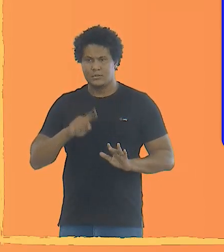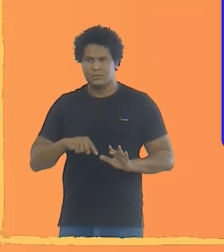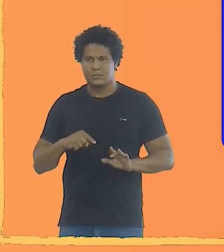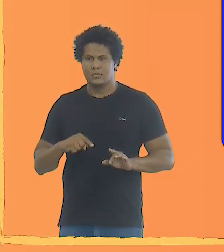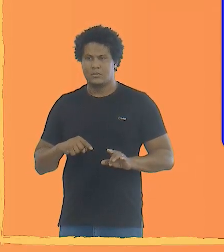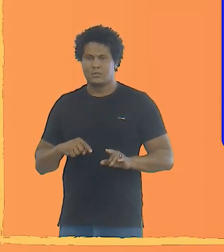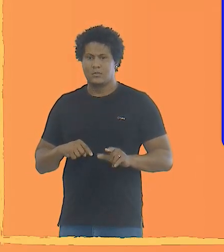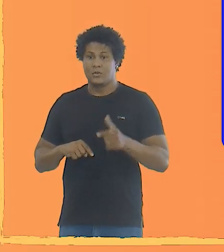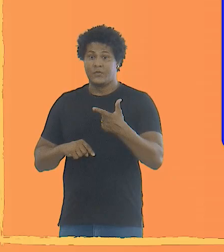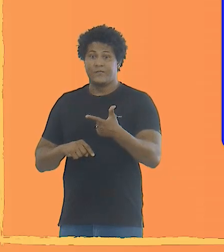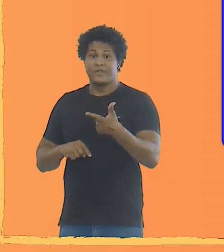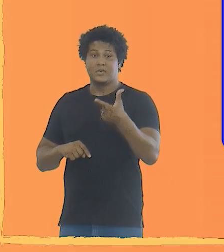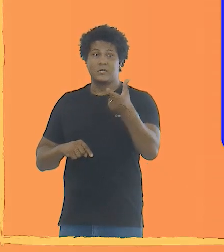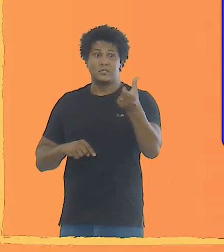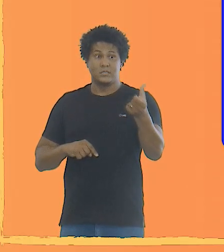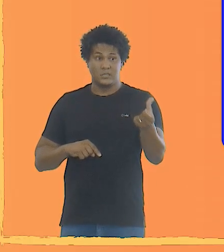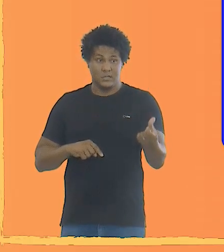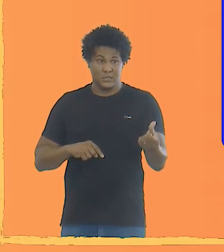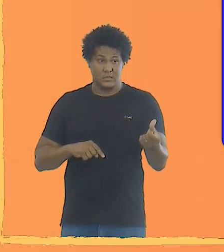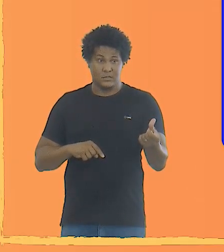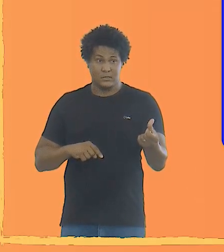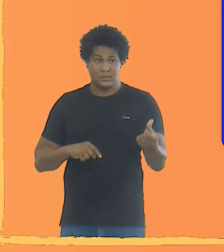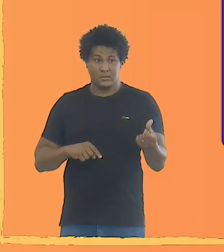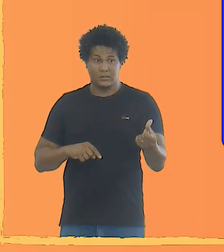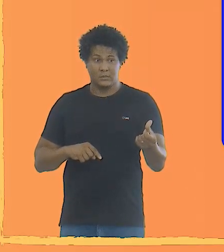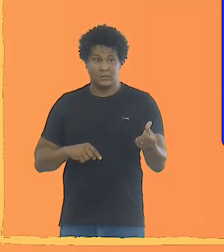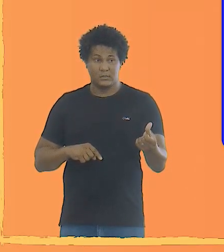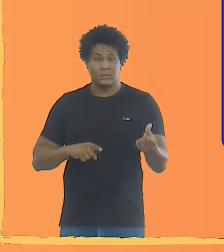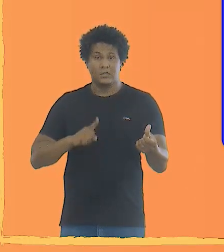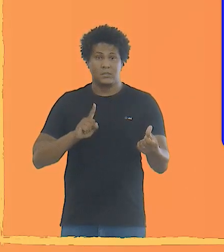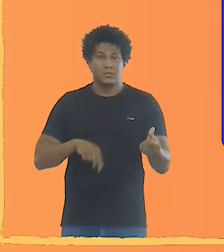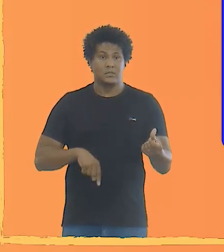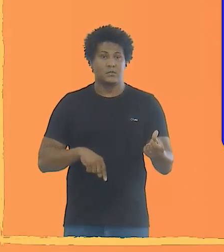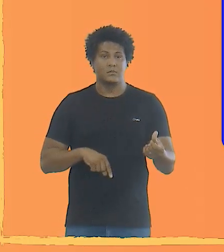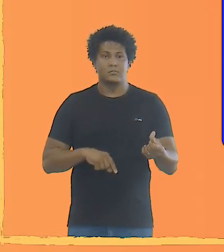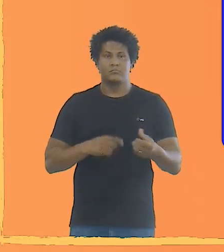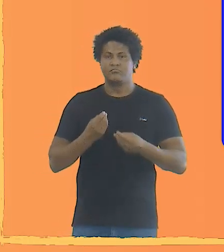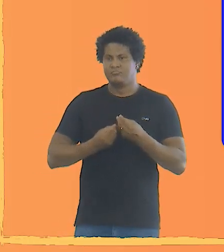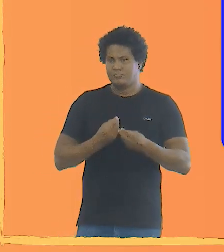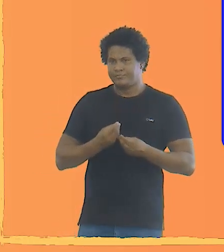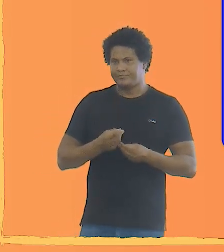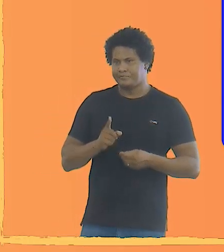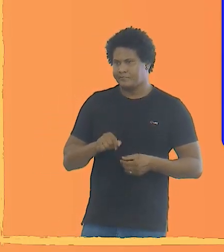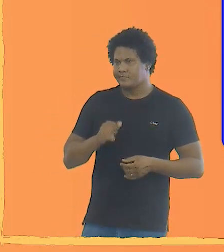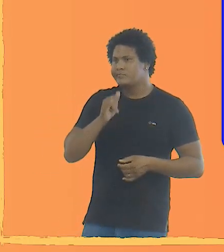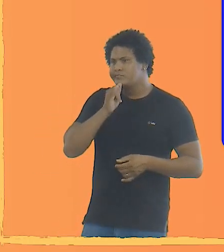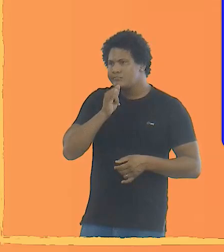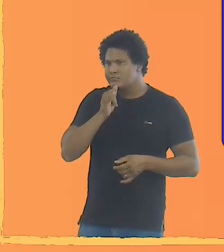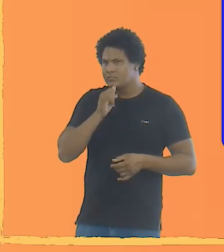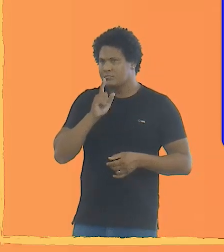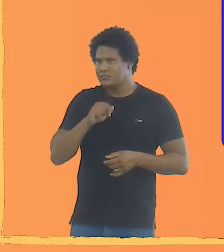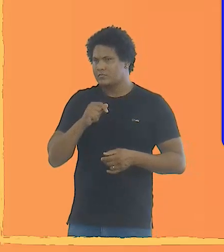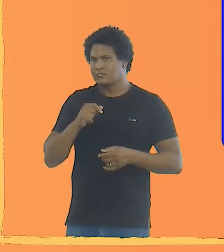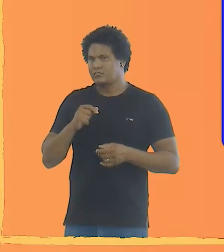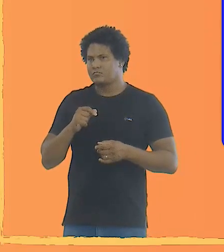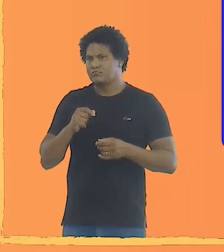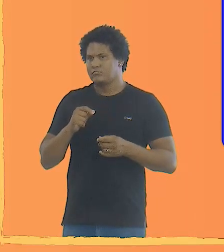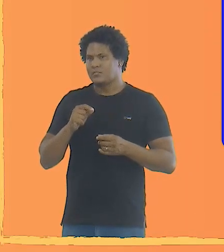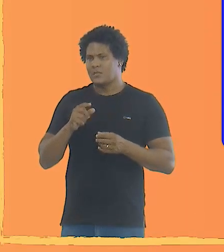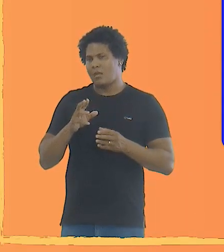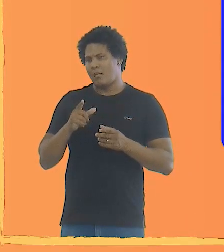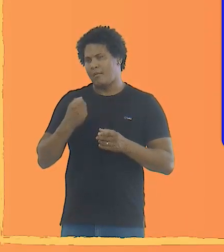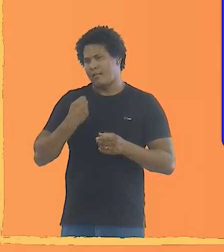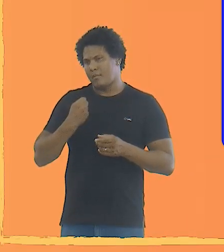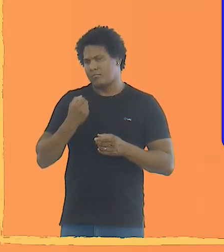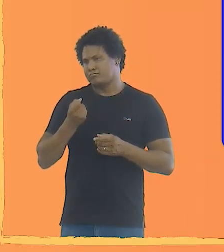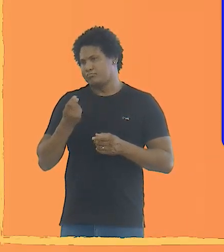possíveis, então quando você vai usar a letra, você tem 26 possíveis. Bem como os dígitos, entre os 10 possíveis,